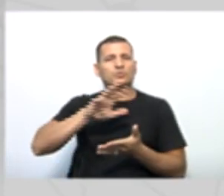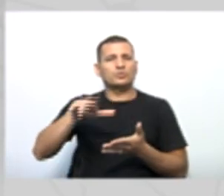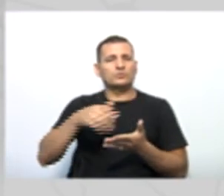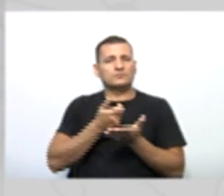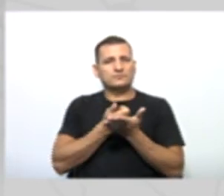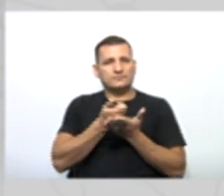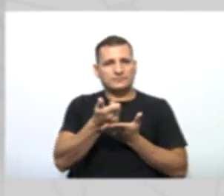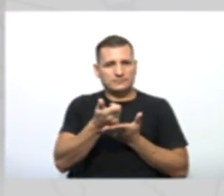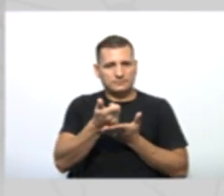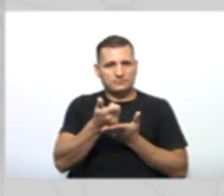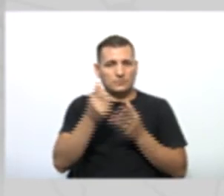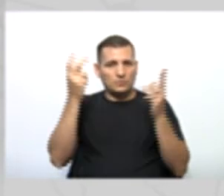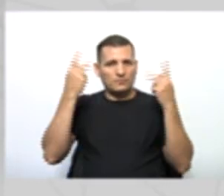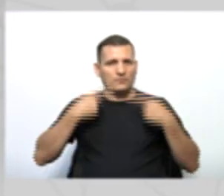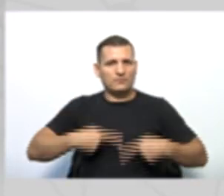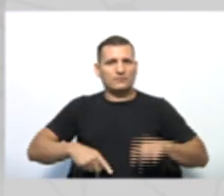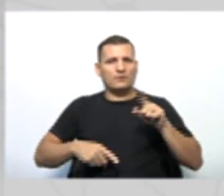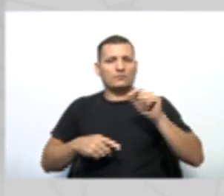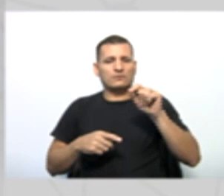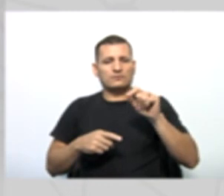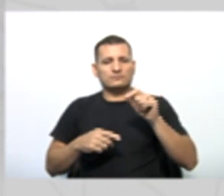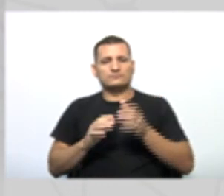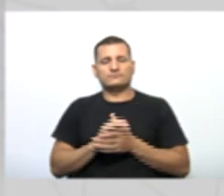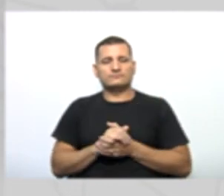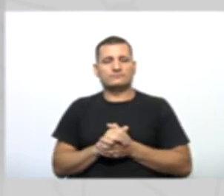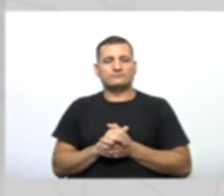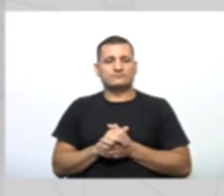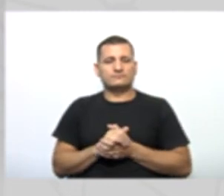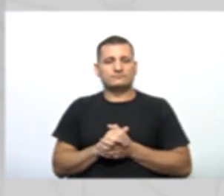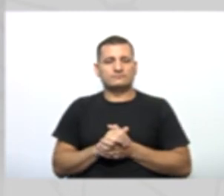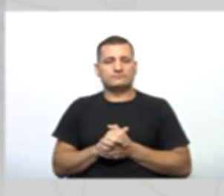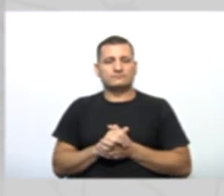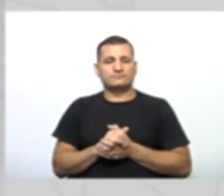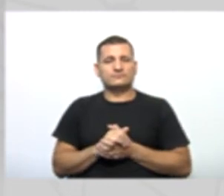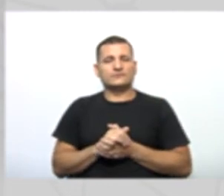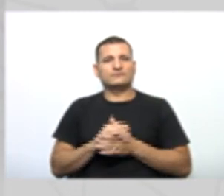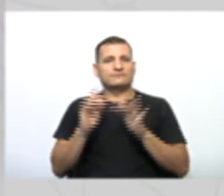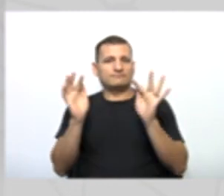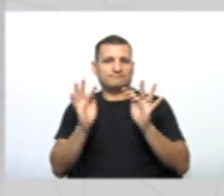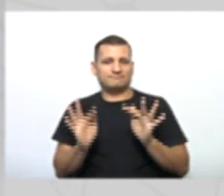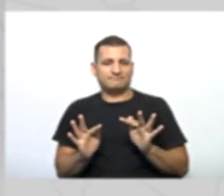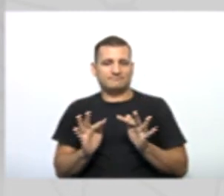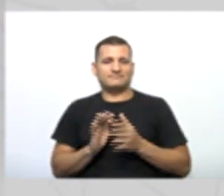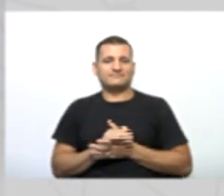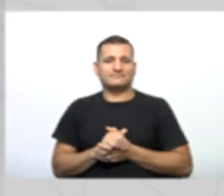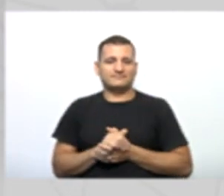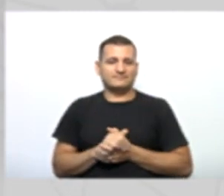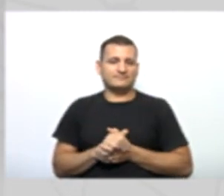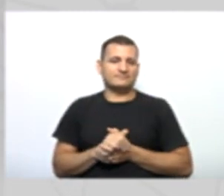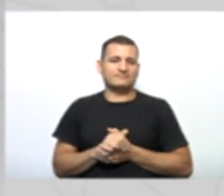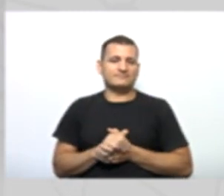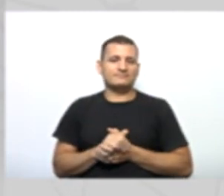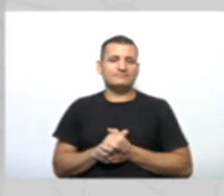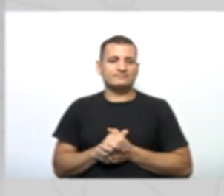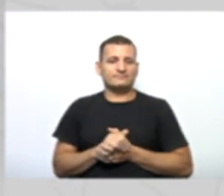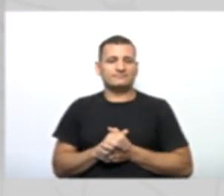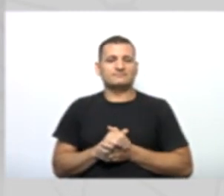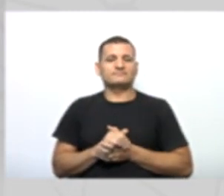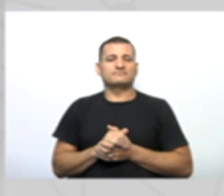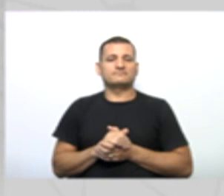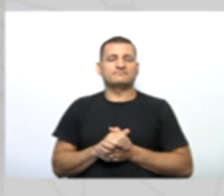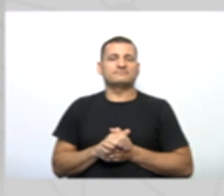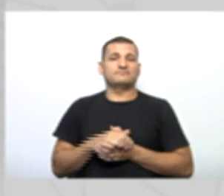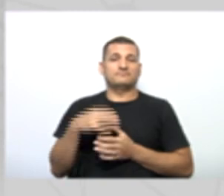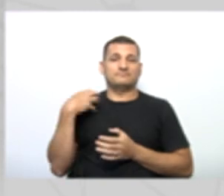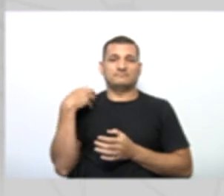né, as ações humanas, é a felicidade. Voltamos na felicidade de novo. Felicidade é o Aristóteles. Todas as